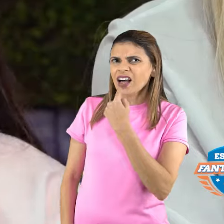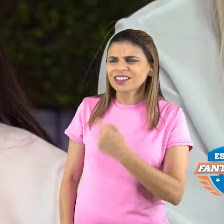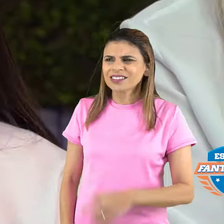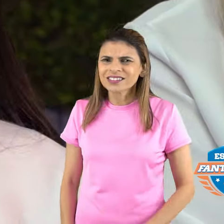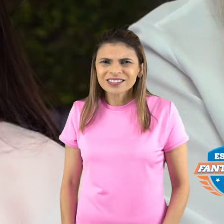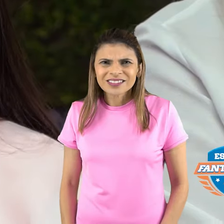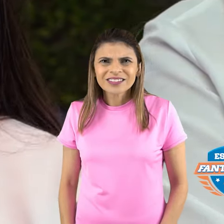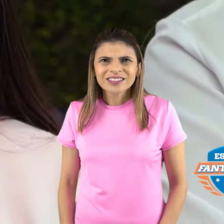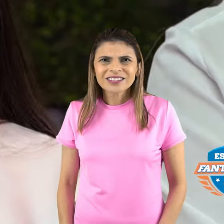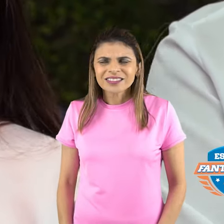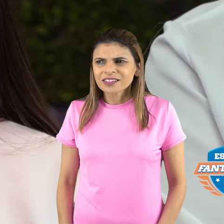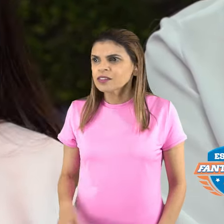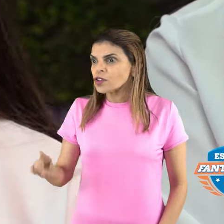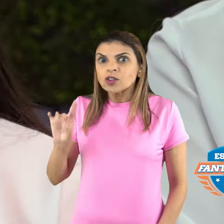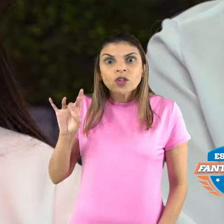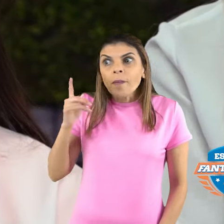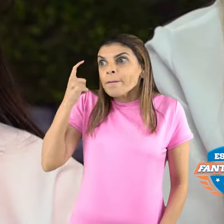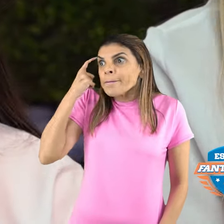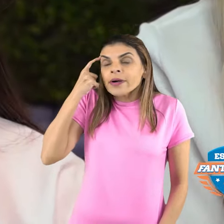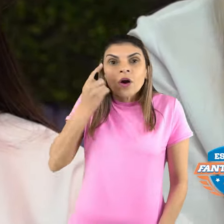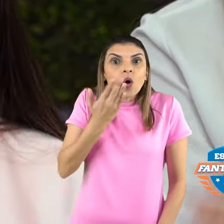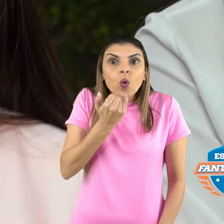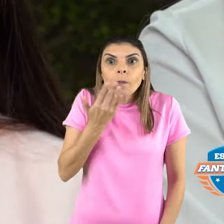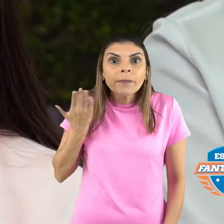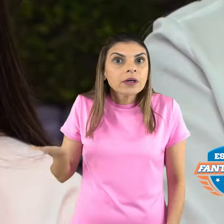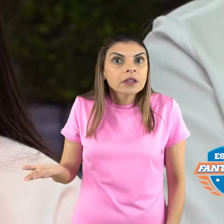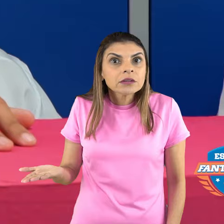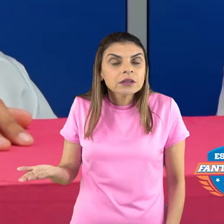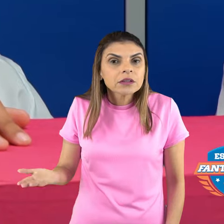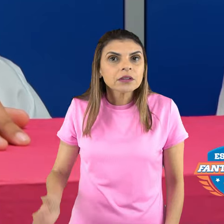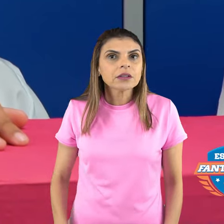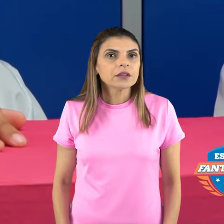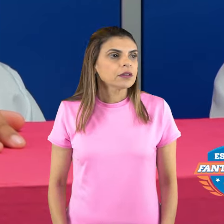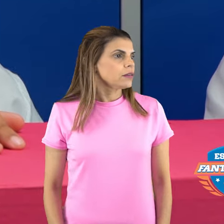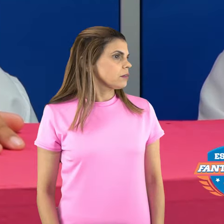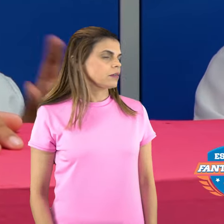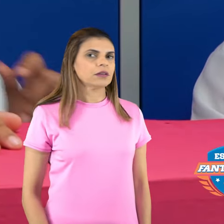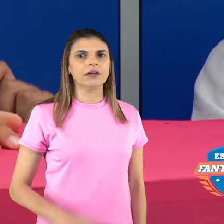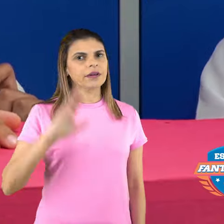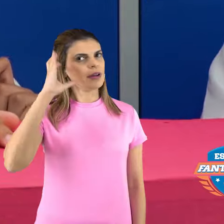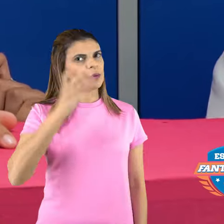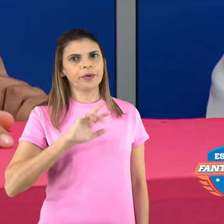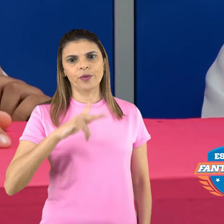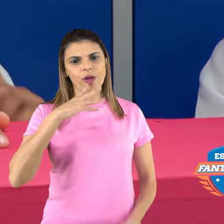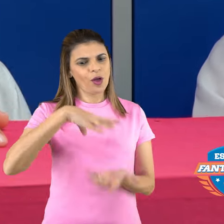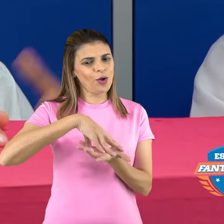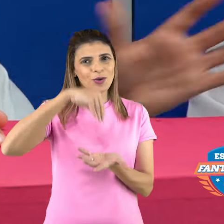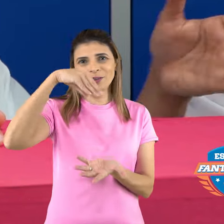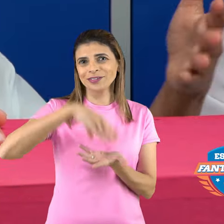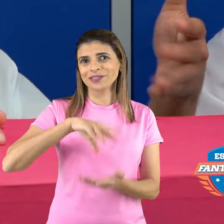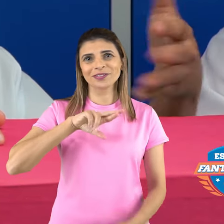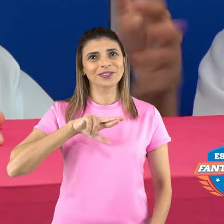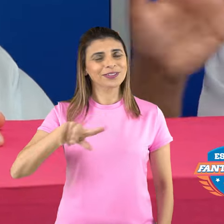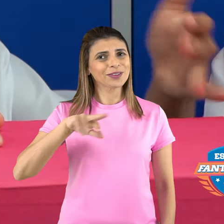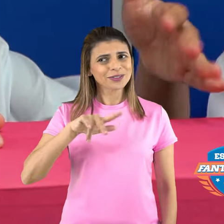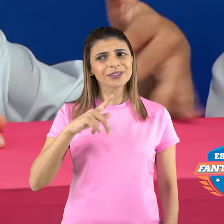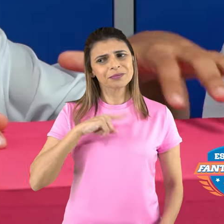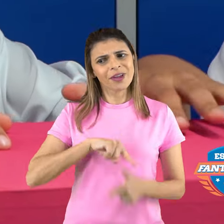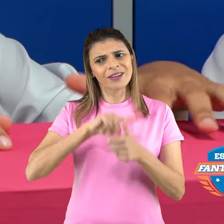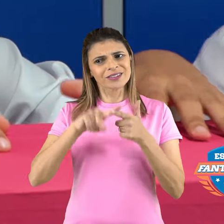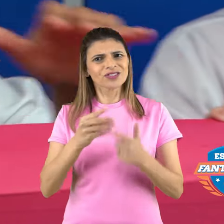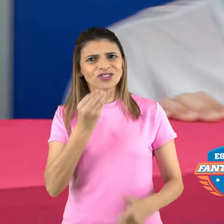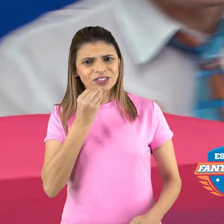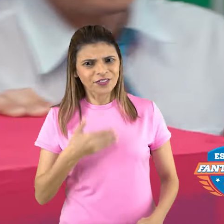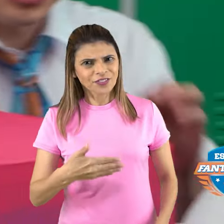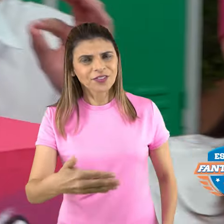Mas será que ela só pensa em comida? Olha, Camila, não é coxinha, não. Bom, você só tem mais uma chance.